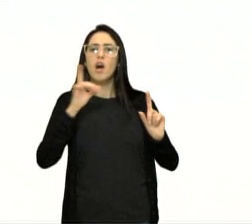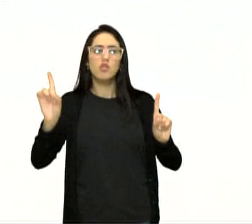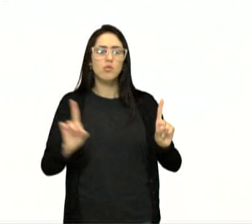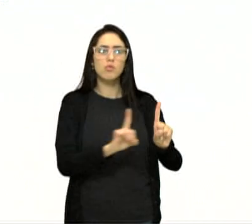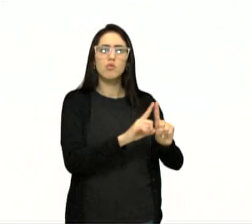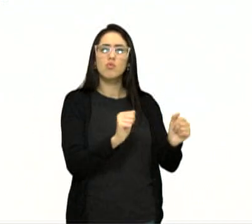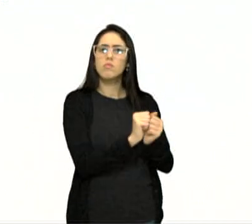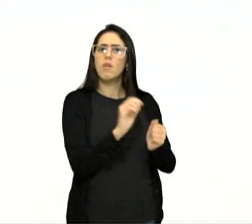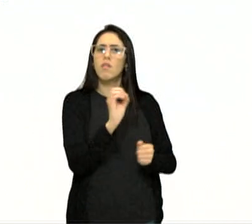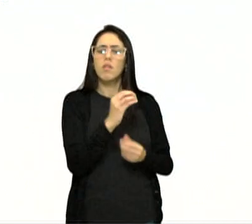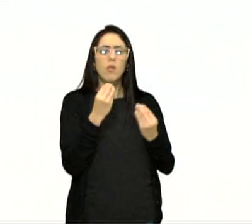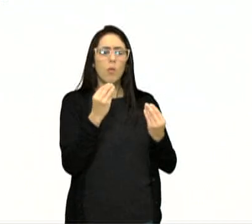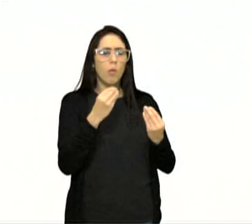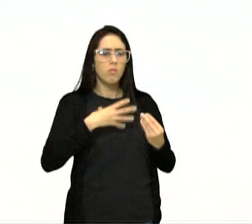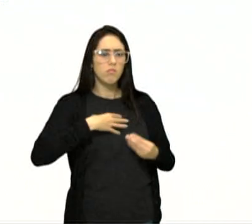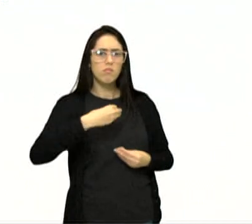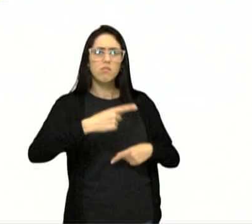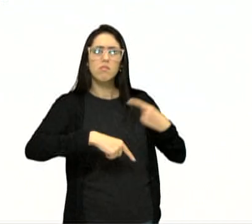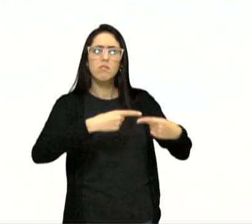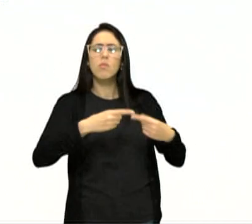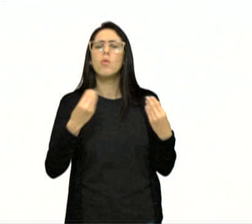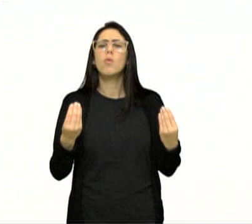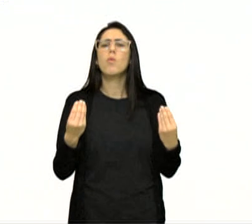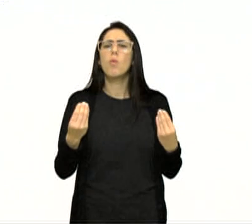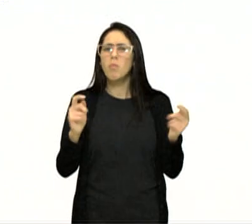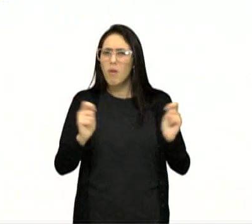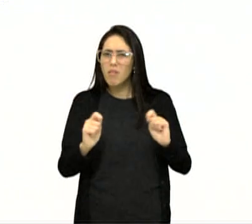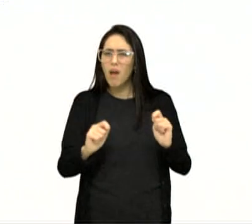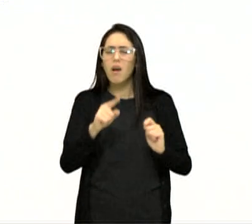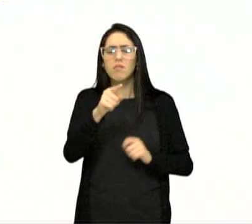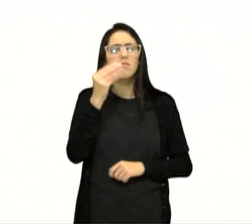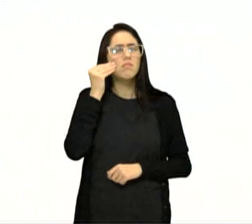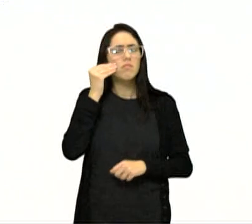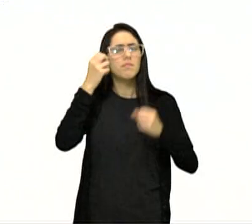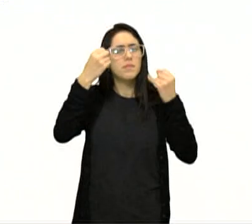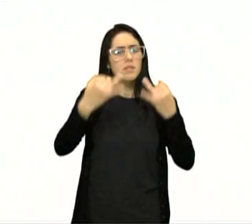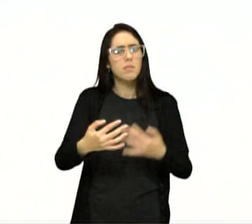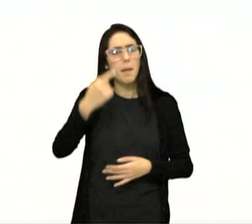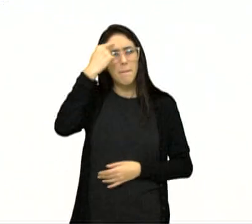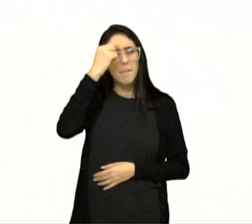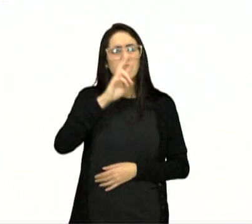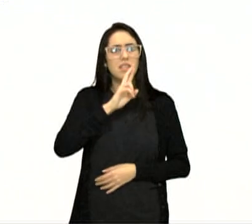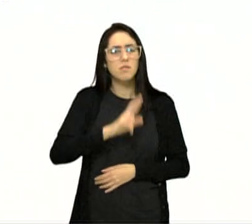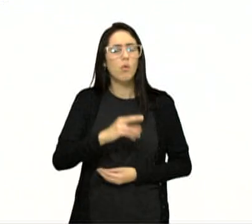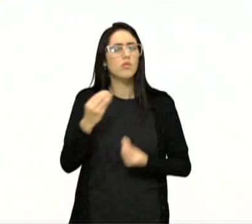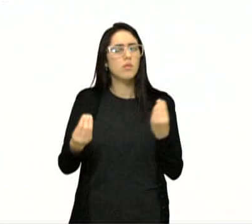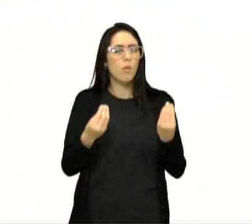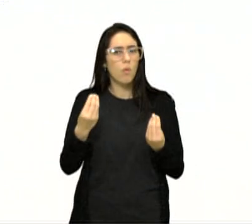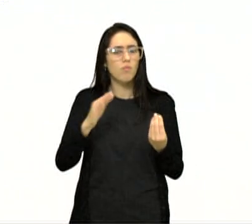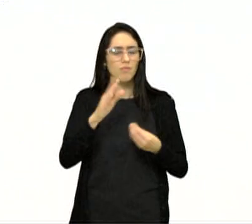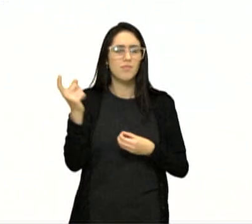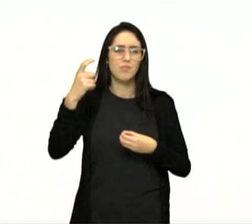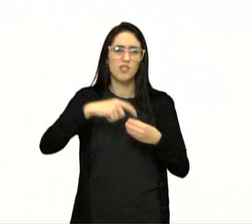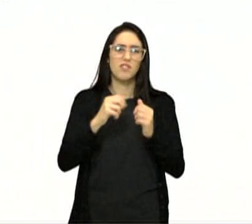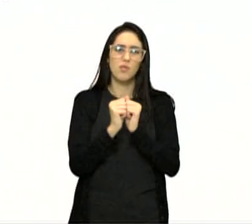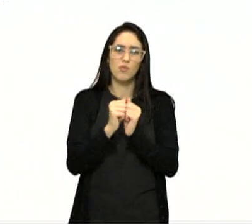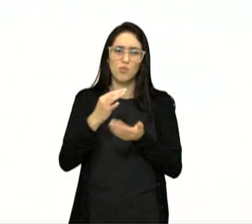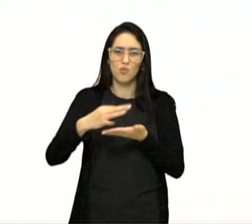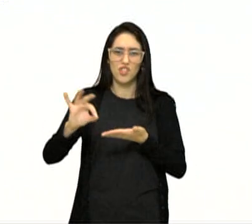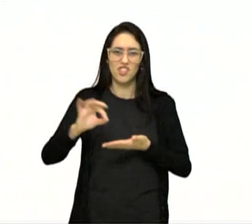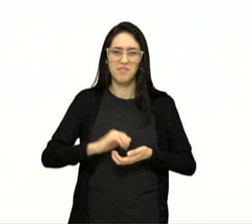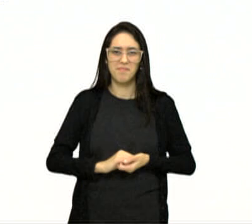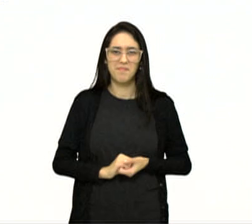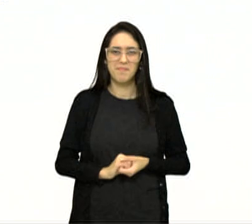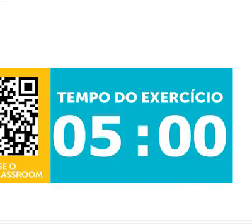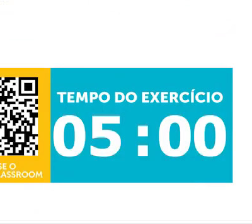Isso é possível? Se sim, explique como ocorre. Então, dá um tempinho, pensa aí com relação ao que a gente acabou de falar e a gente já vê a tua resposta.